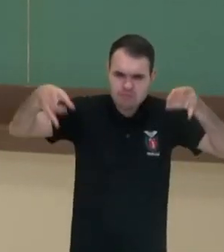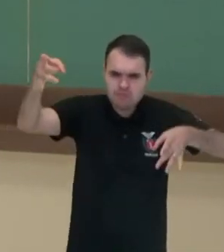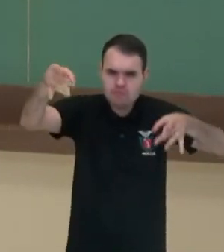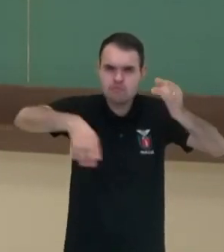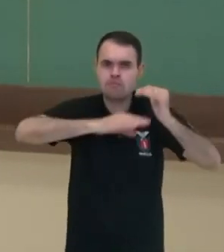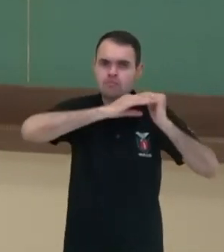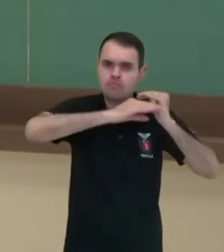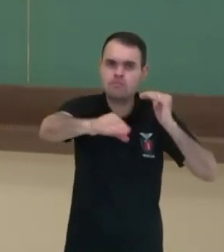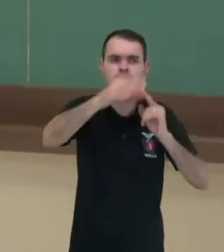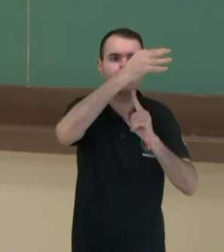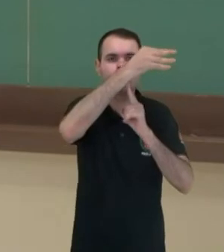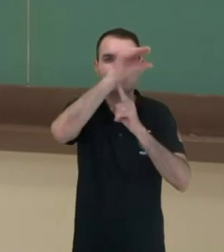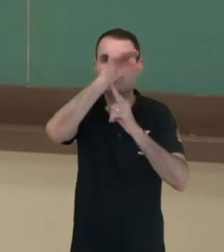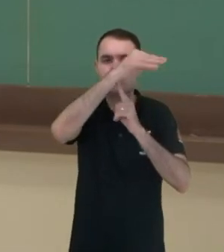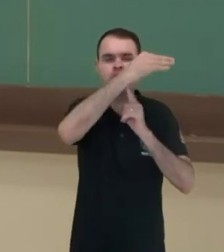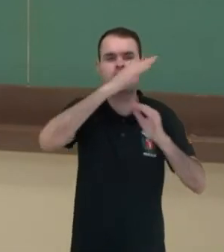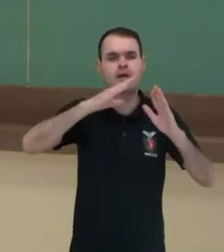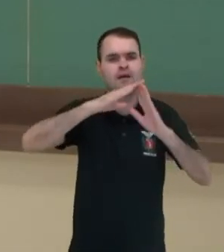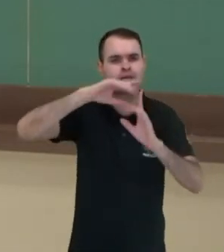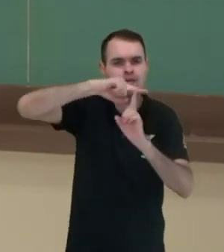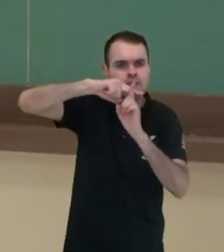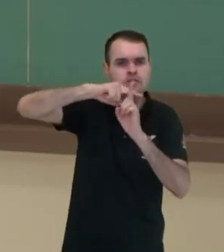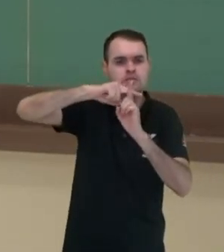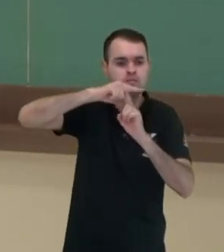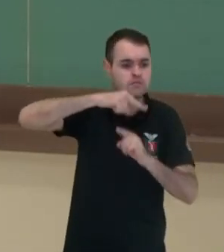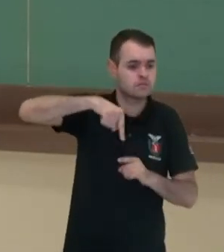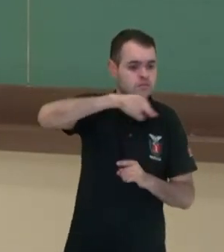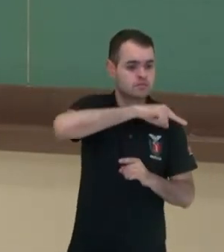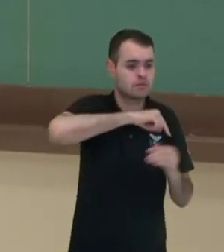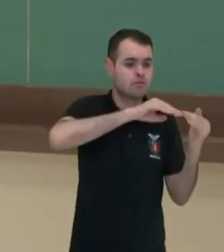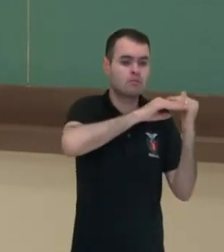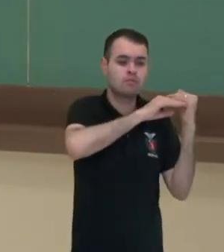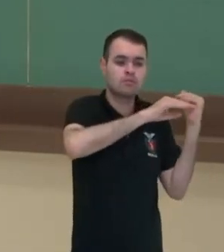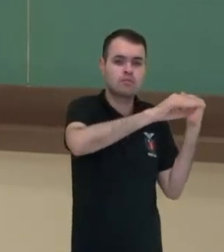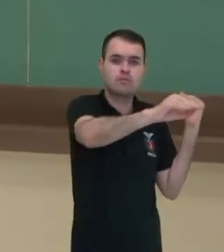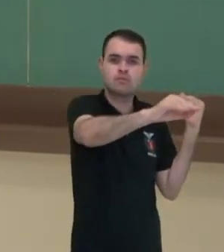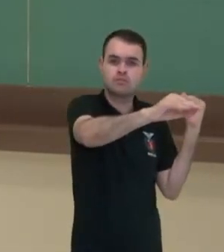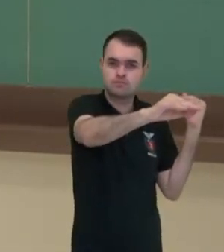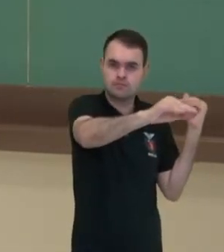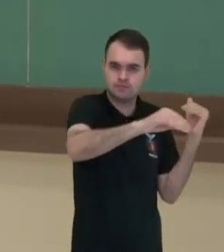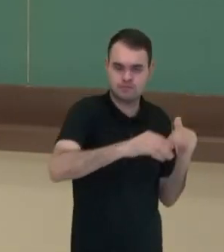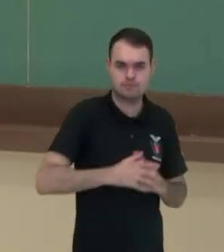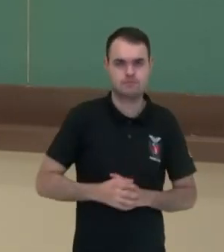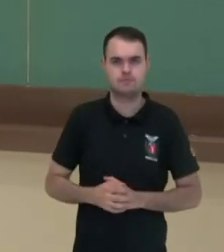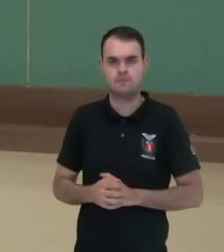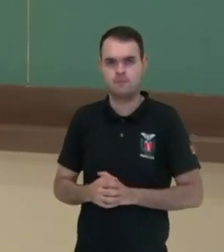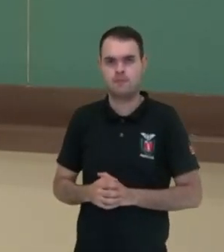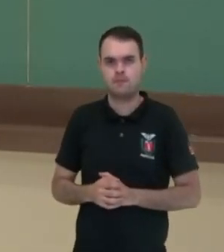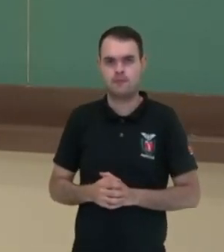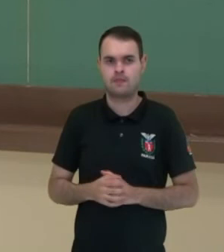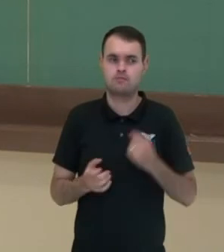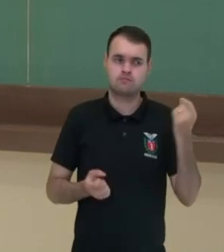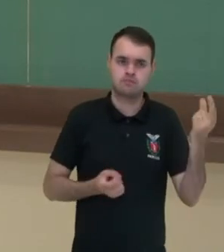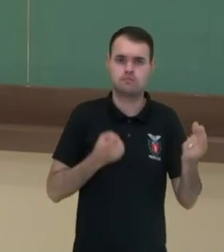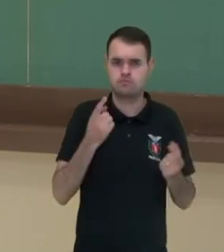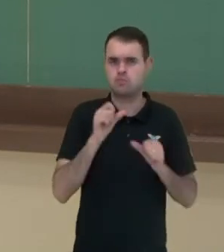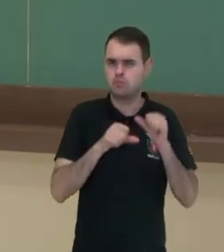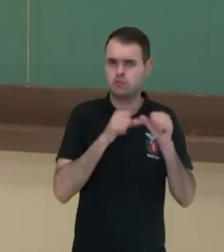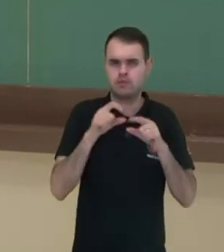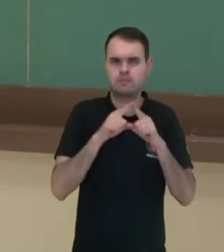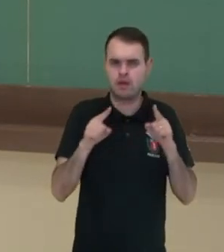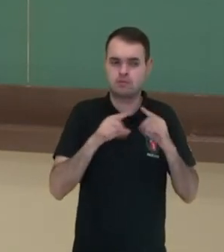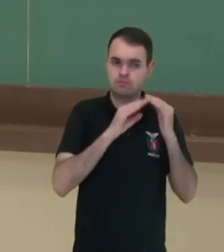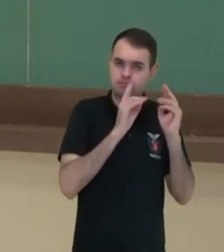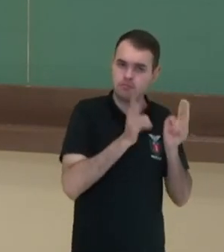Permaneceram o farol, a igreja, que fazem as permanências nas construções. Né? Há poucas mudanças, mas a